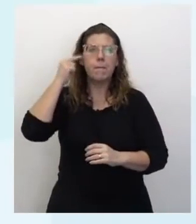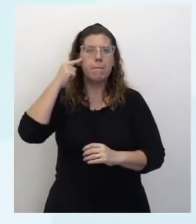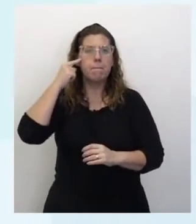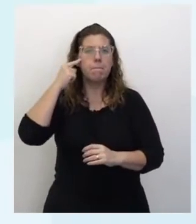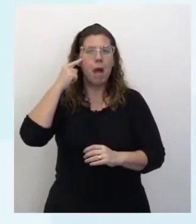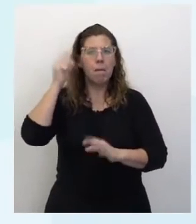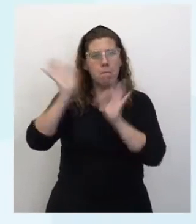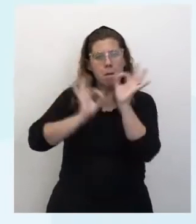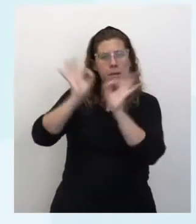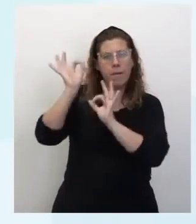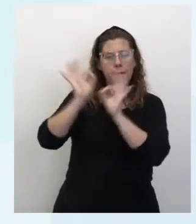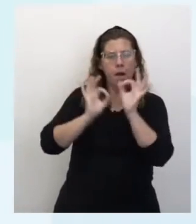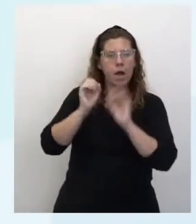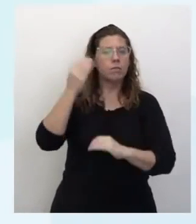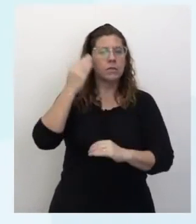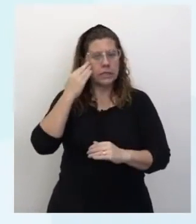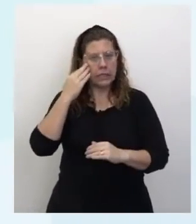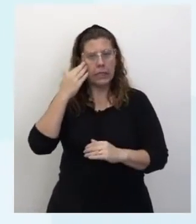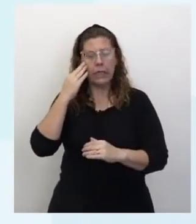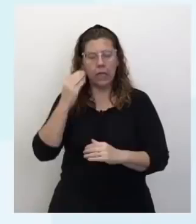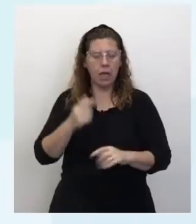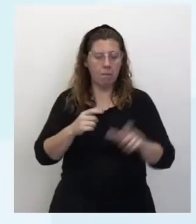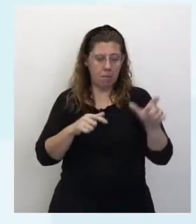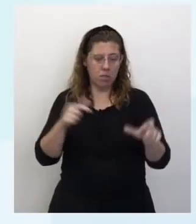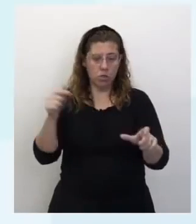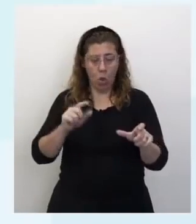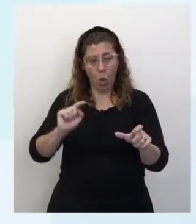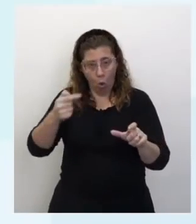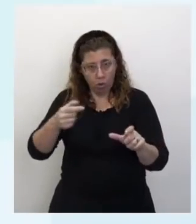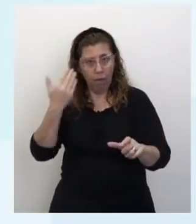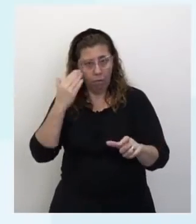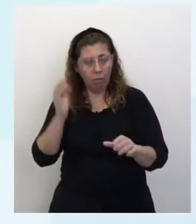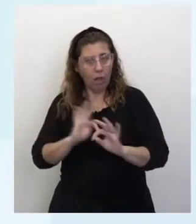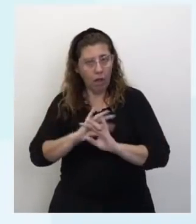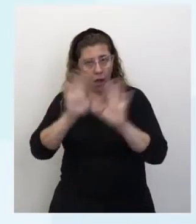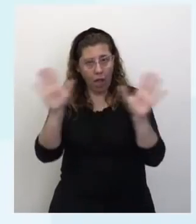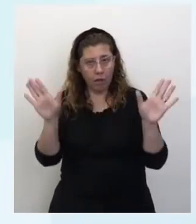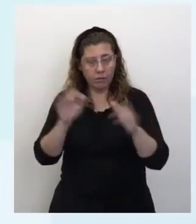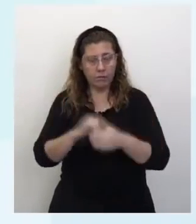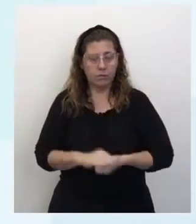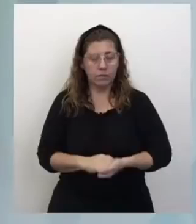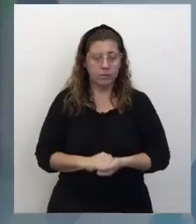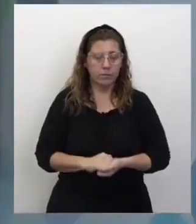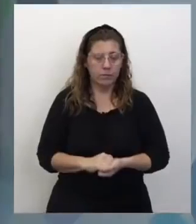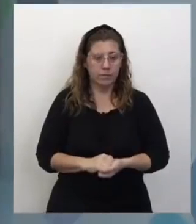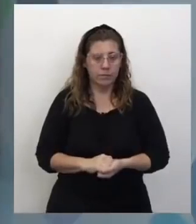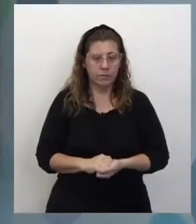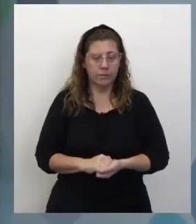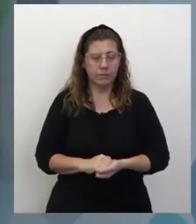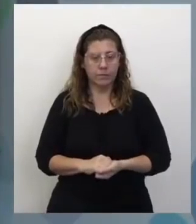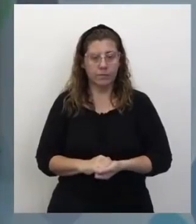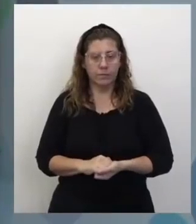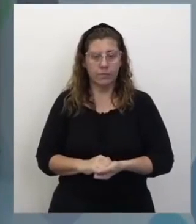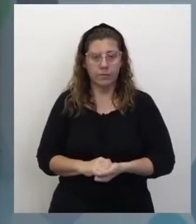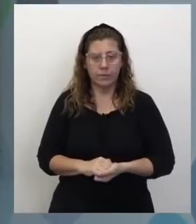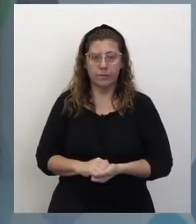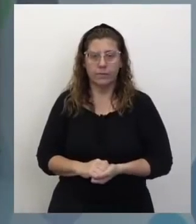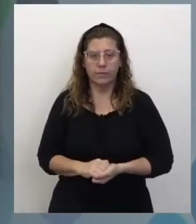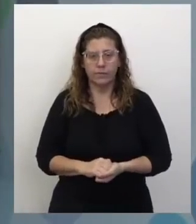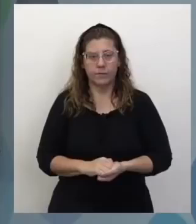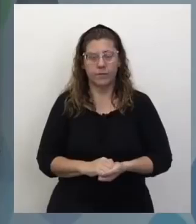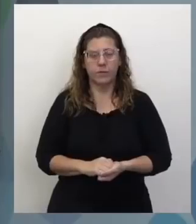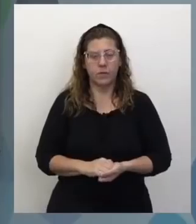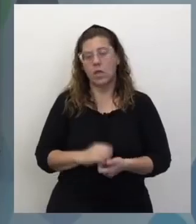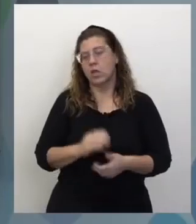considerar o seu alvo, né? O seu público-alvo. Então, gente, isso aqui tem a ver não só com